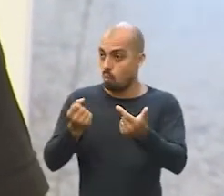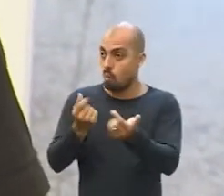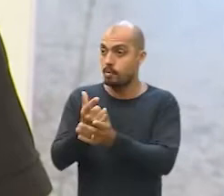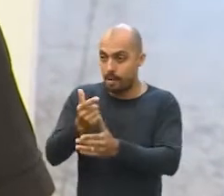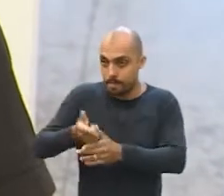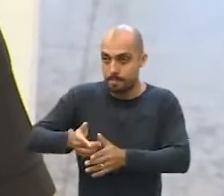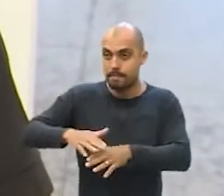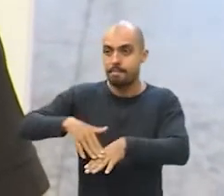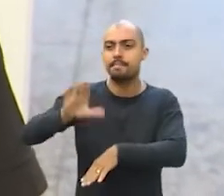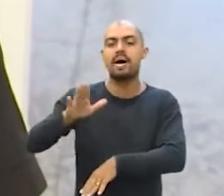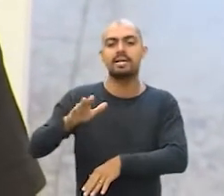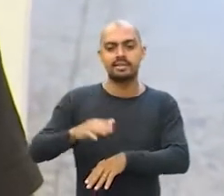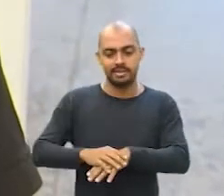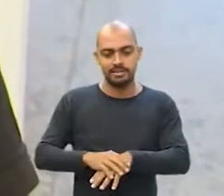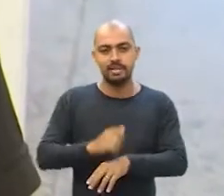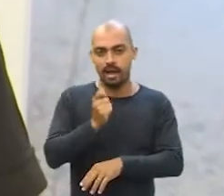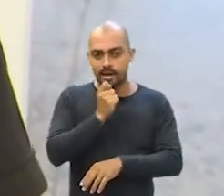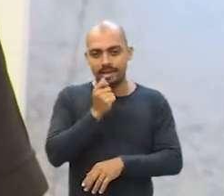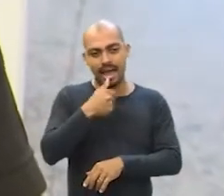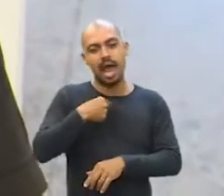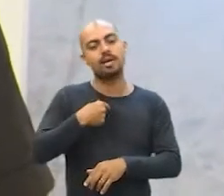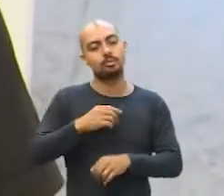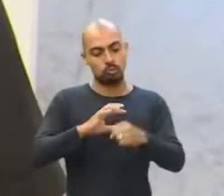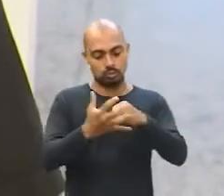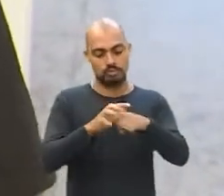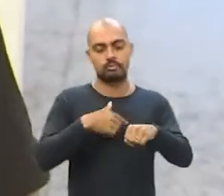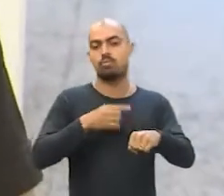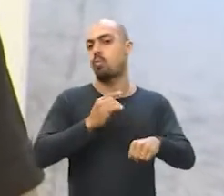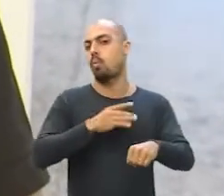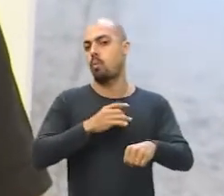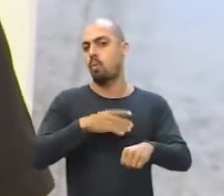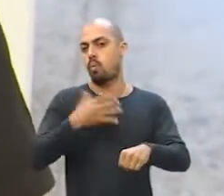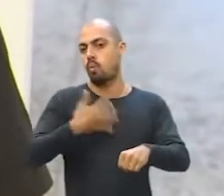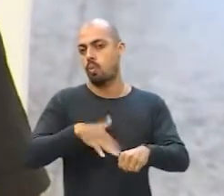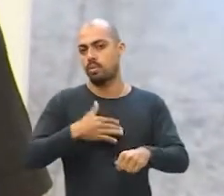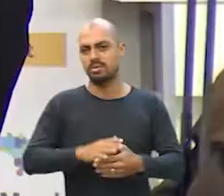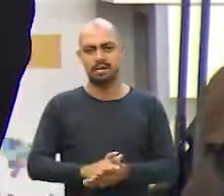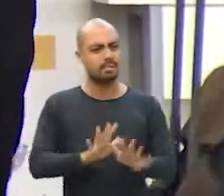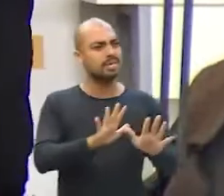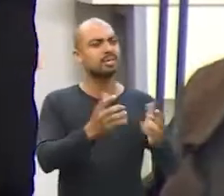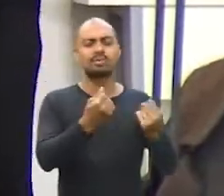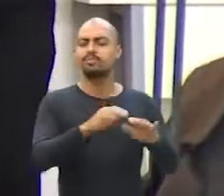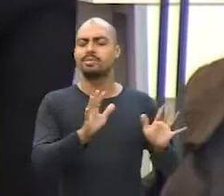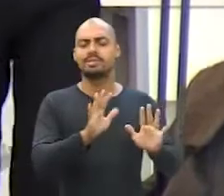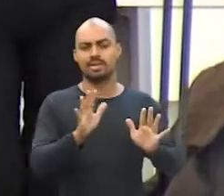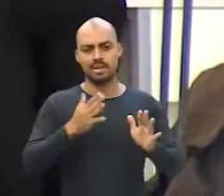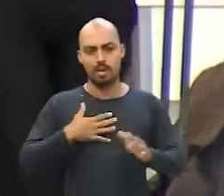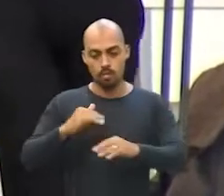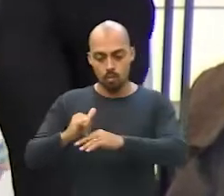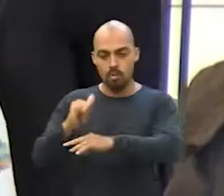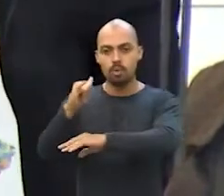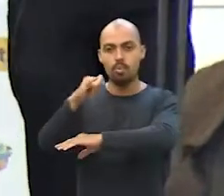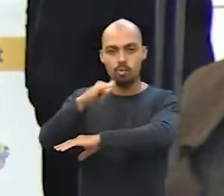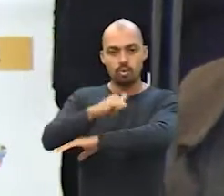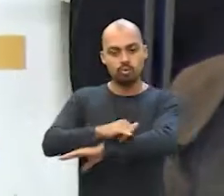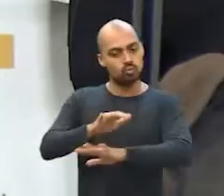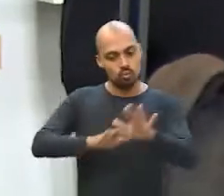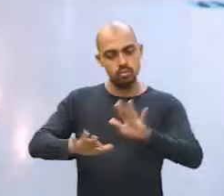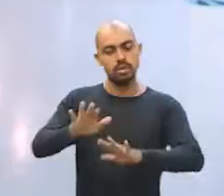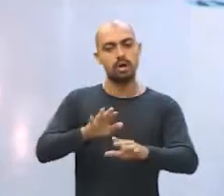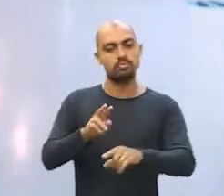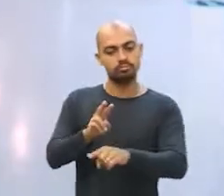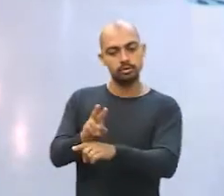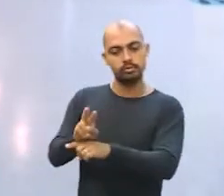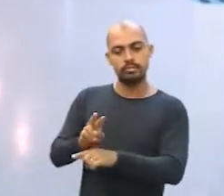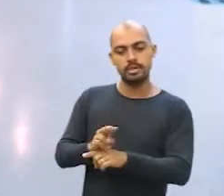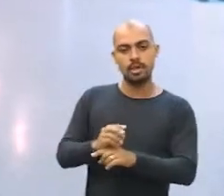álcool. E eu vou comprar mais máscara que ainda, que eu tô com medo desse coronavírus. Mas não é preciso tanto. O